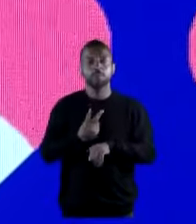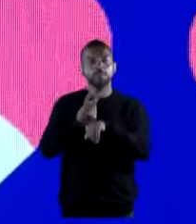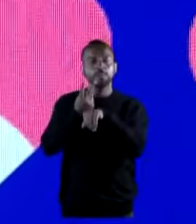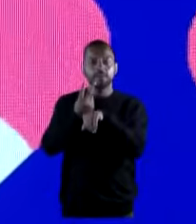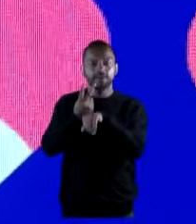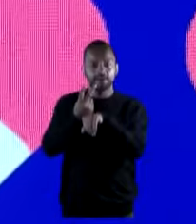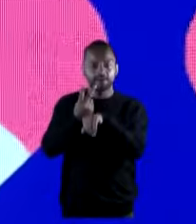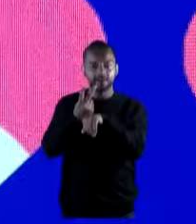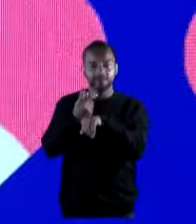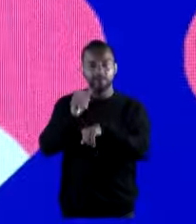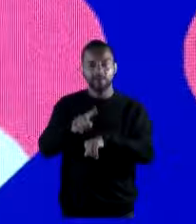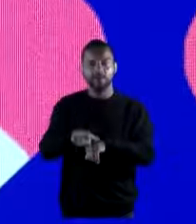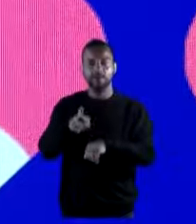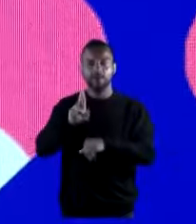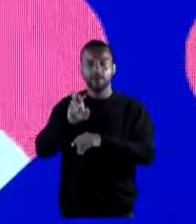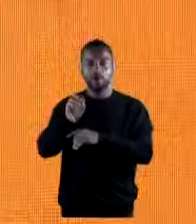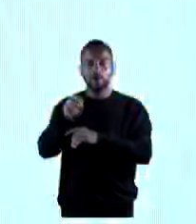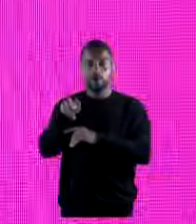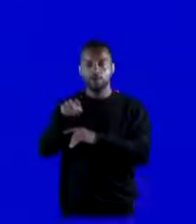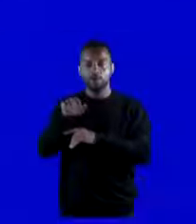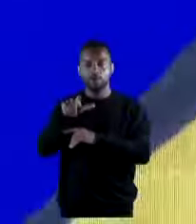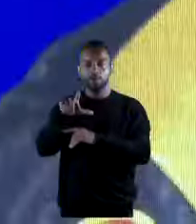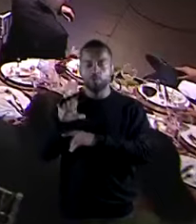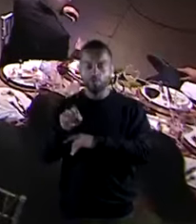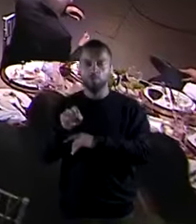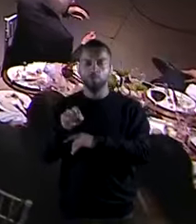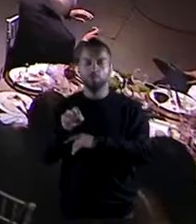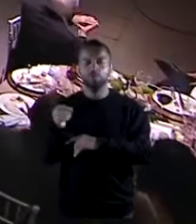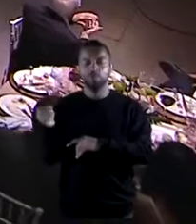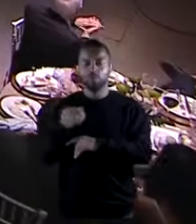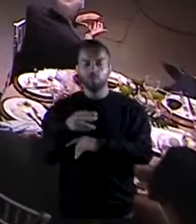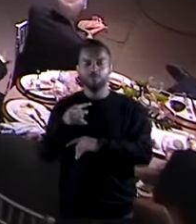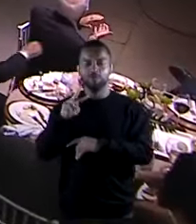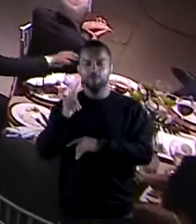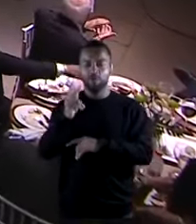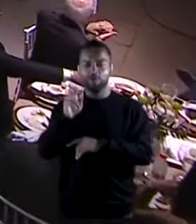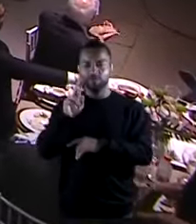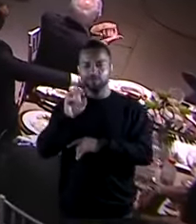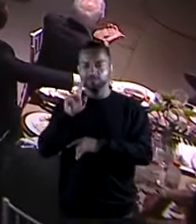é Rômulo do Novo Horizontino.